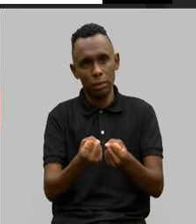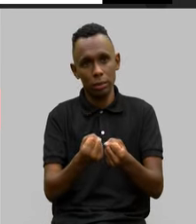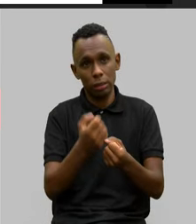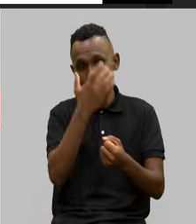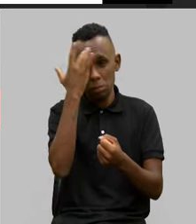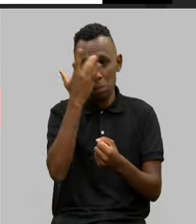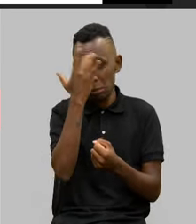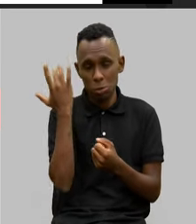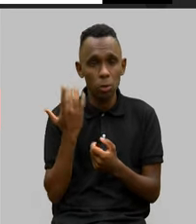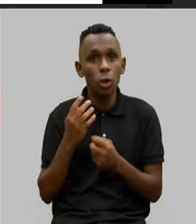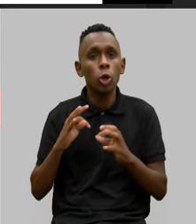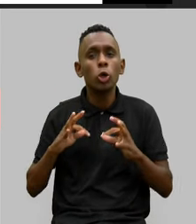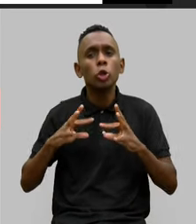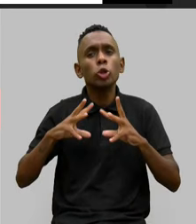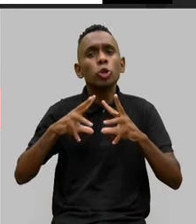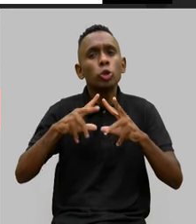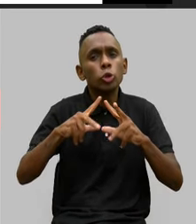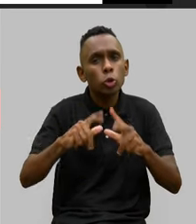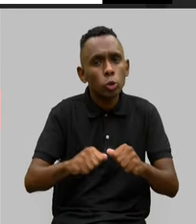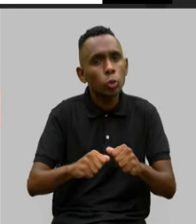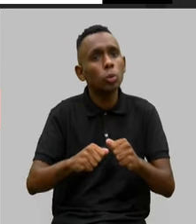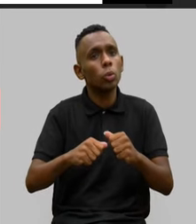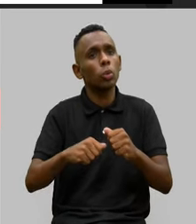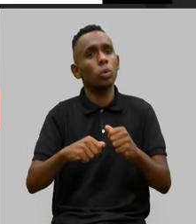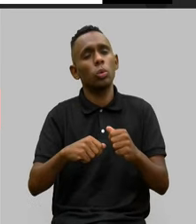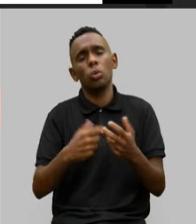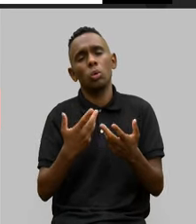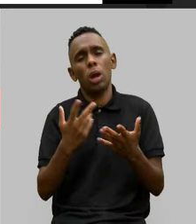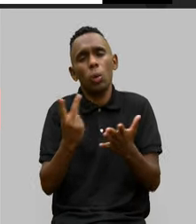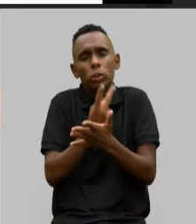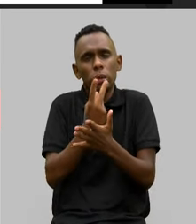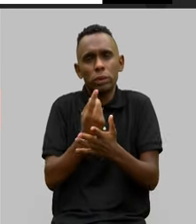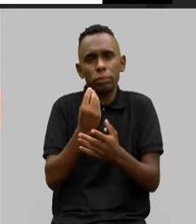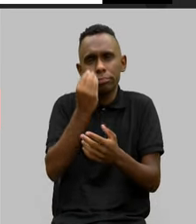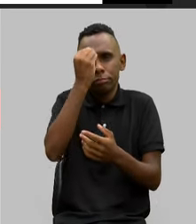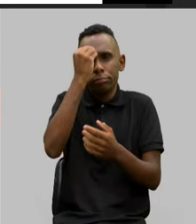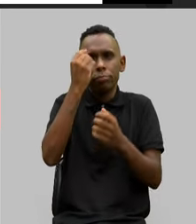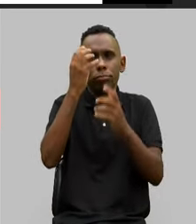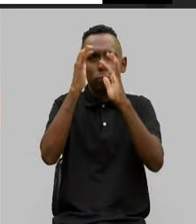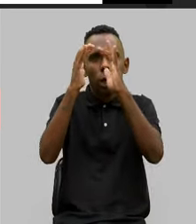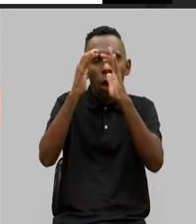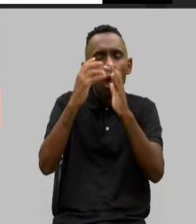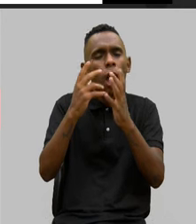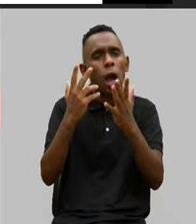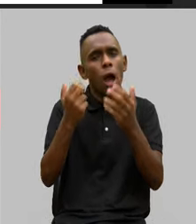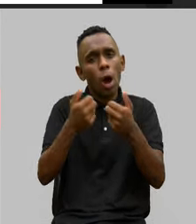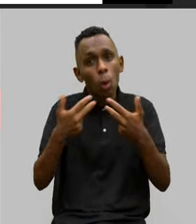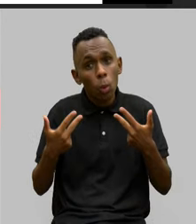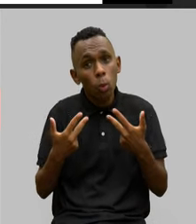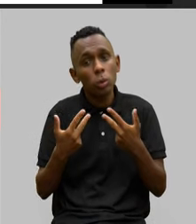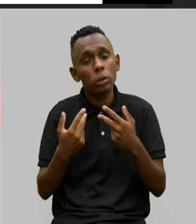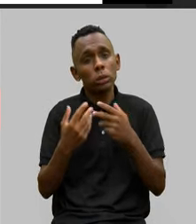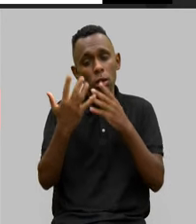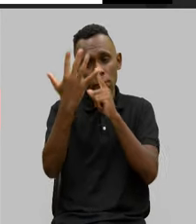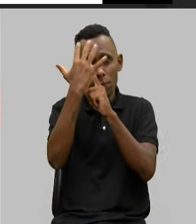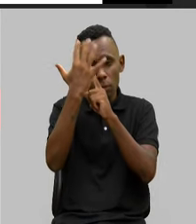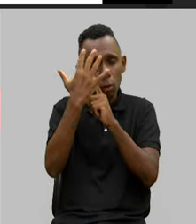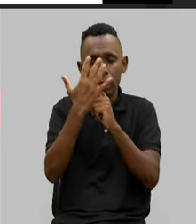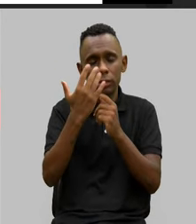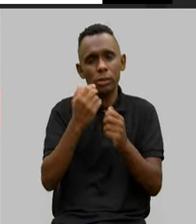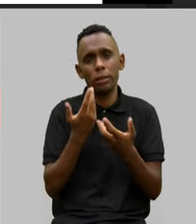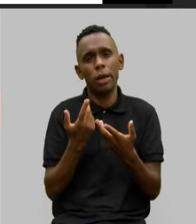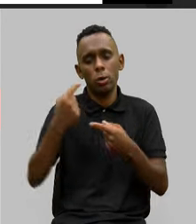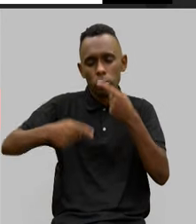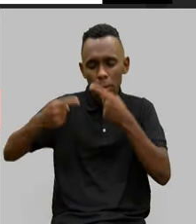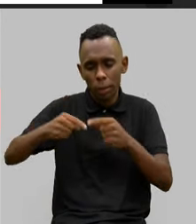a tudo que poderia causar um determinado efeito Então os debates eles acabam se confundindo entretanto nós